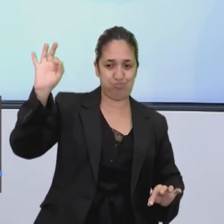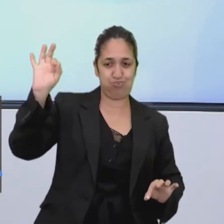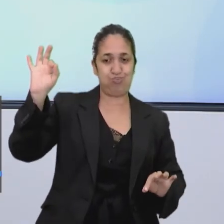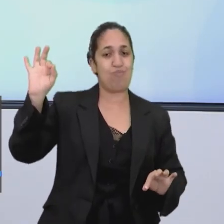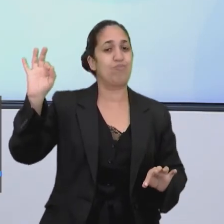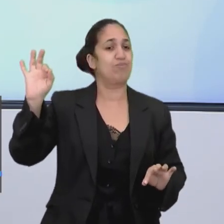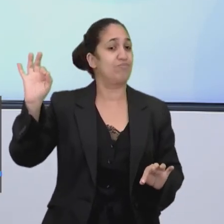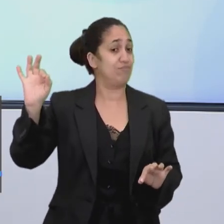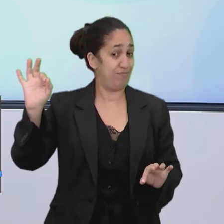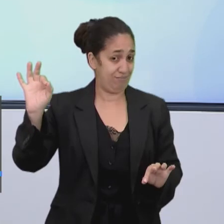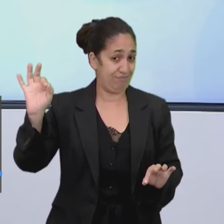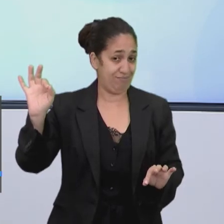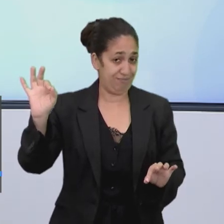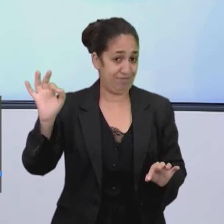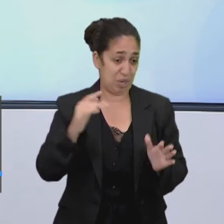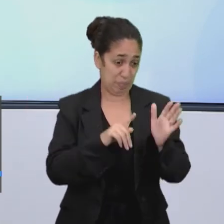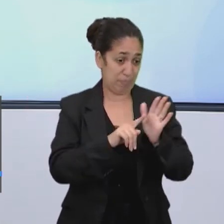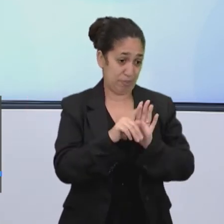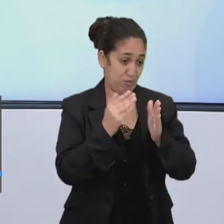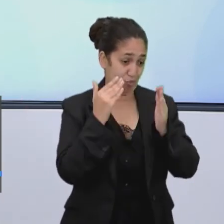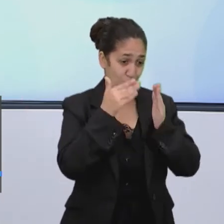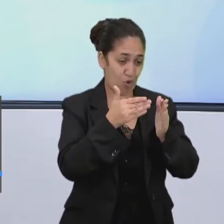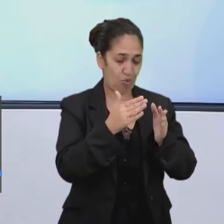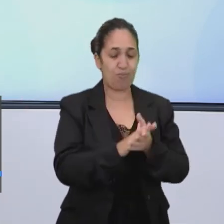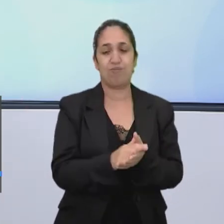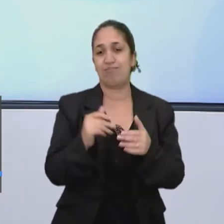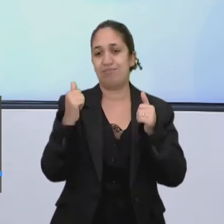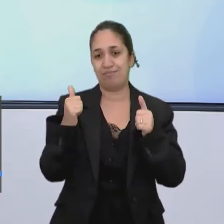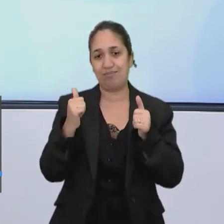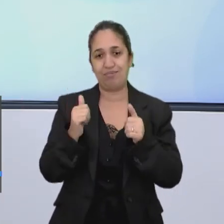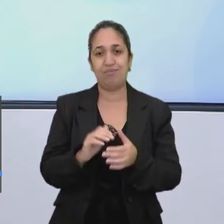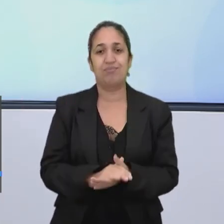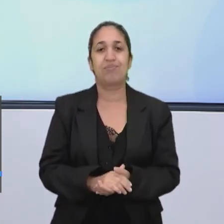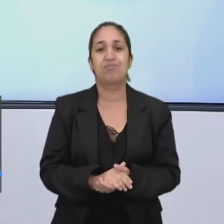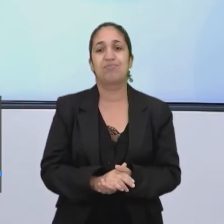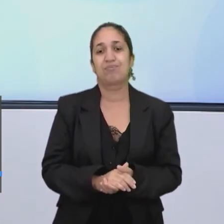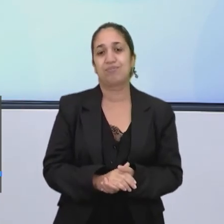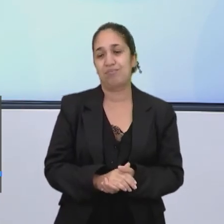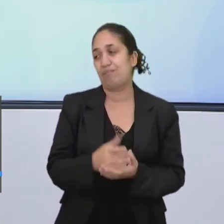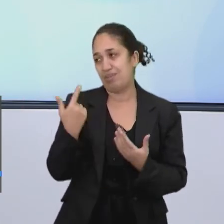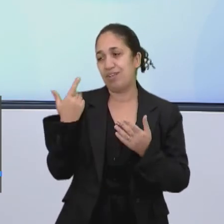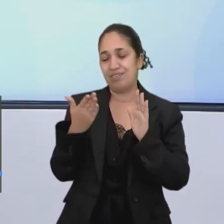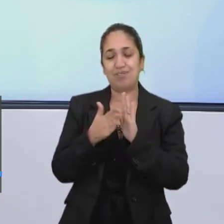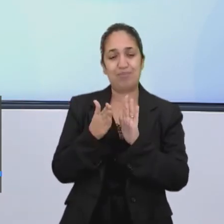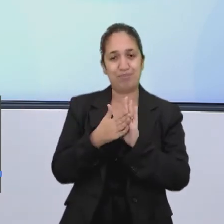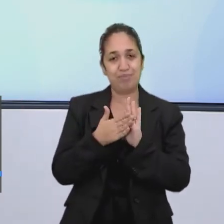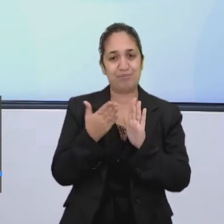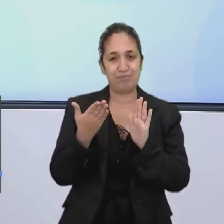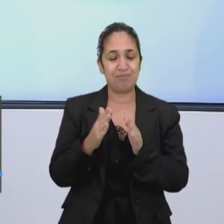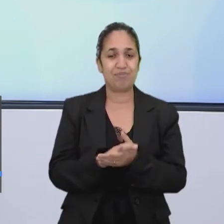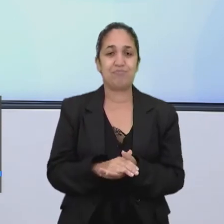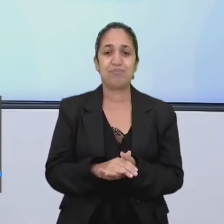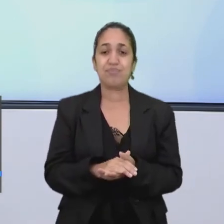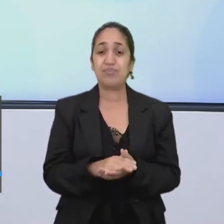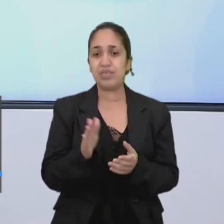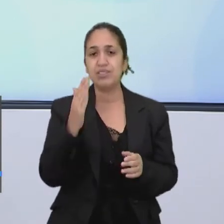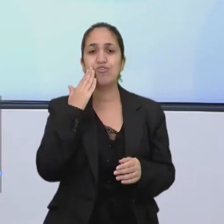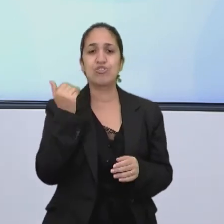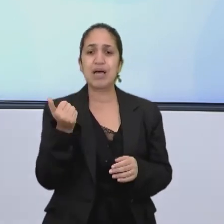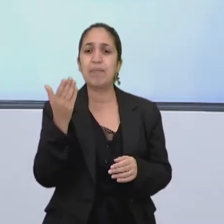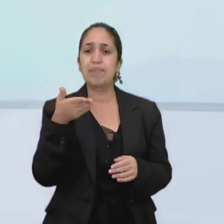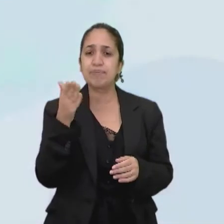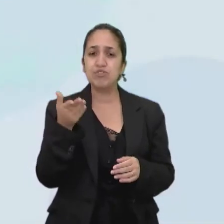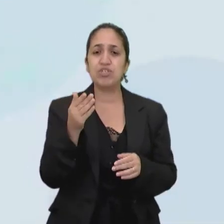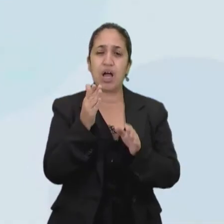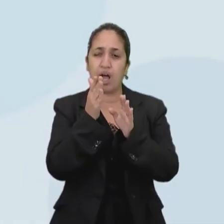aí da pergunta do foco aí. Tudo bem? Então é essa a proposta. Bom, já sabemos que a margem de